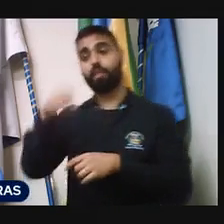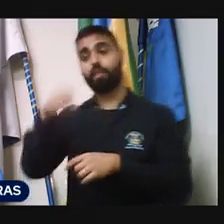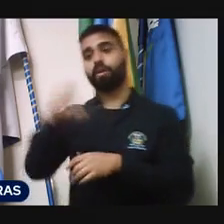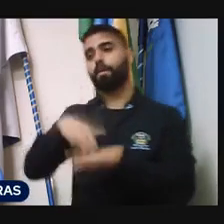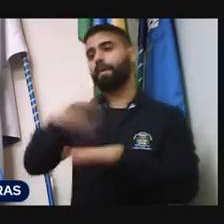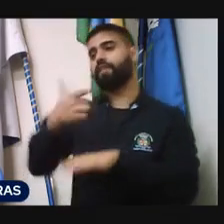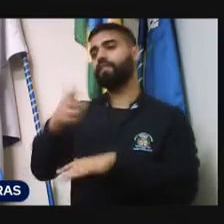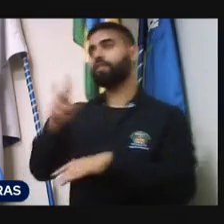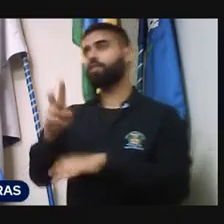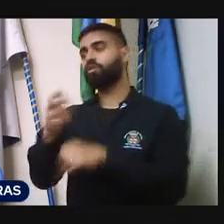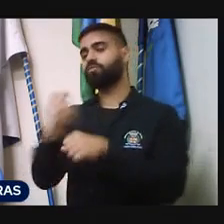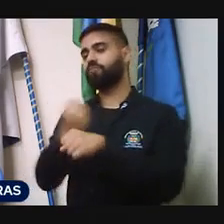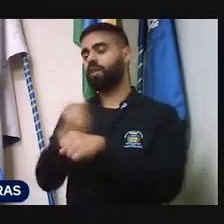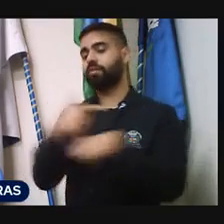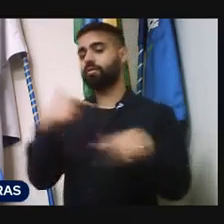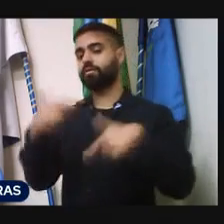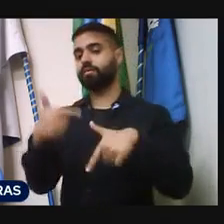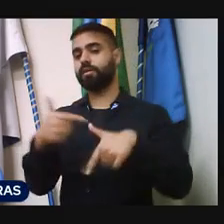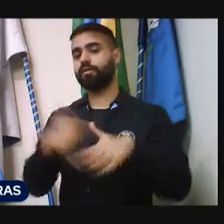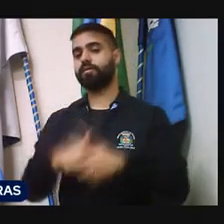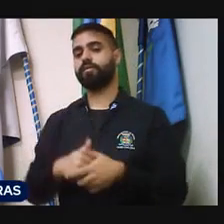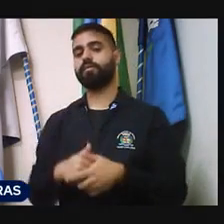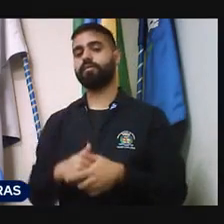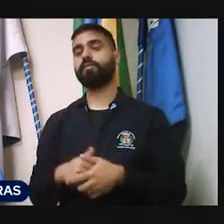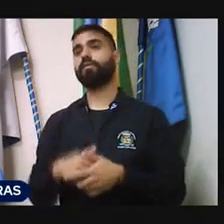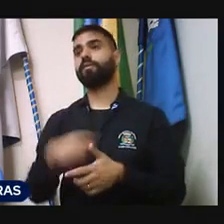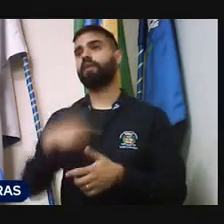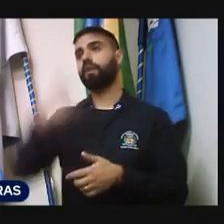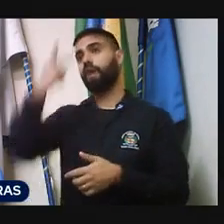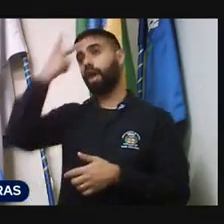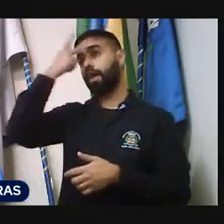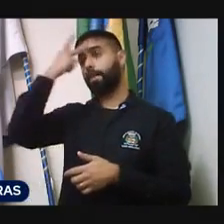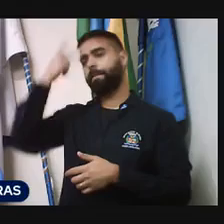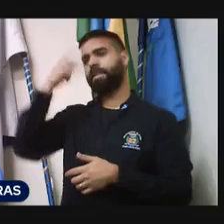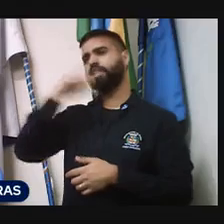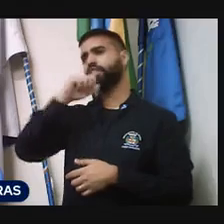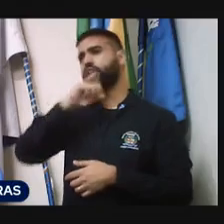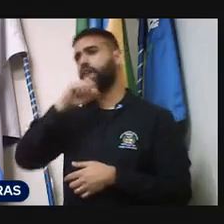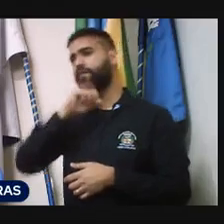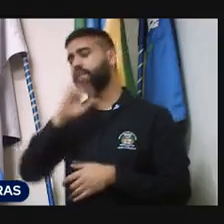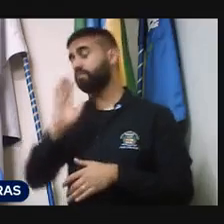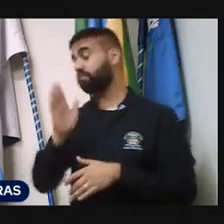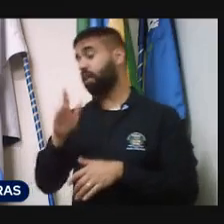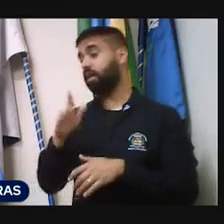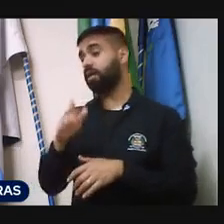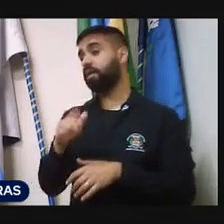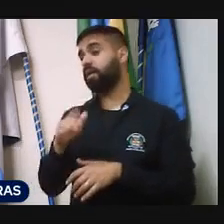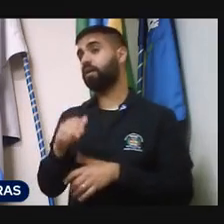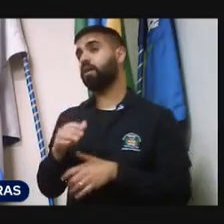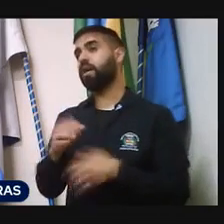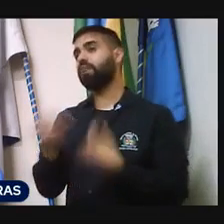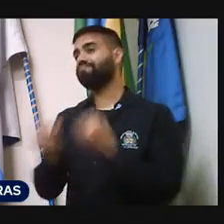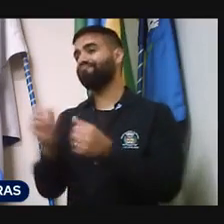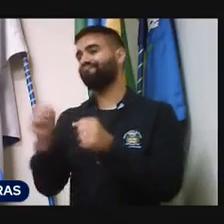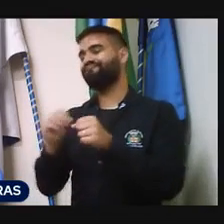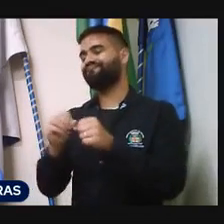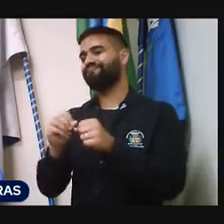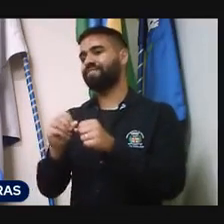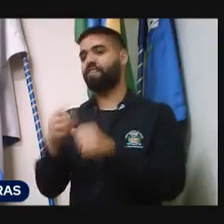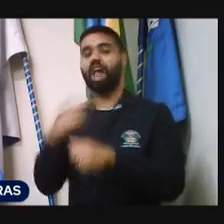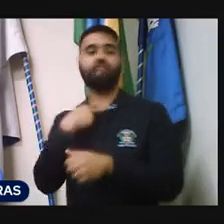25 mais de 25 anos trabalhados alguma senhora sendo esses aposentados alguns senhores e como a gente faz